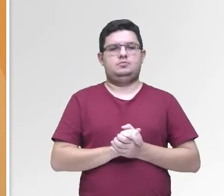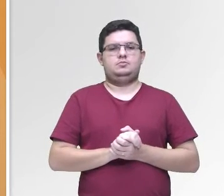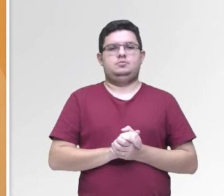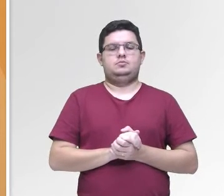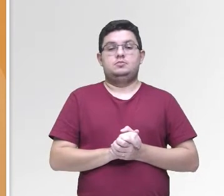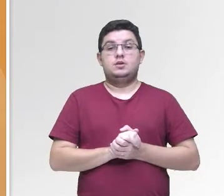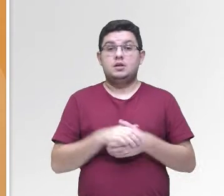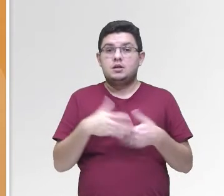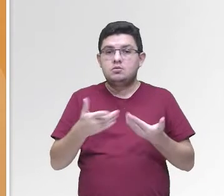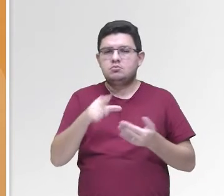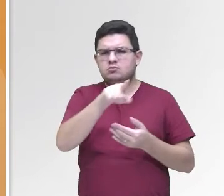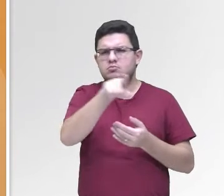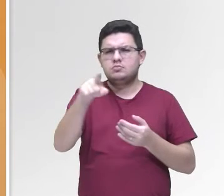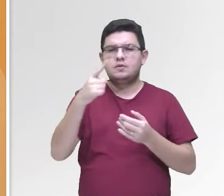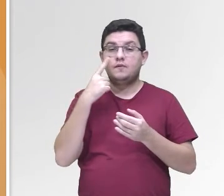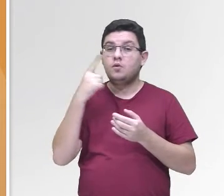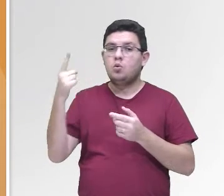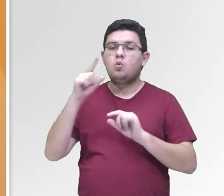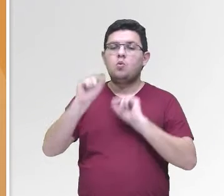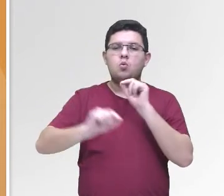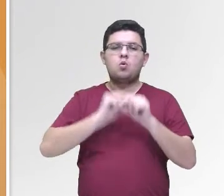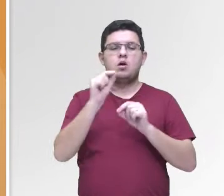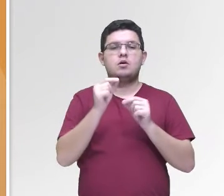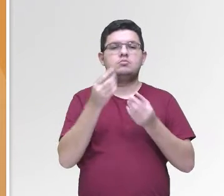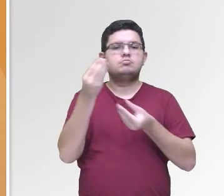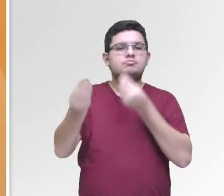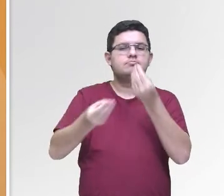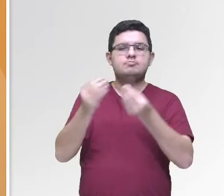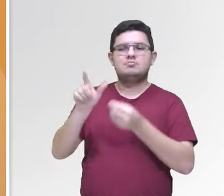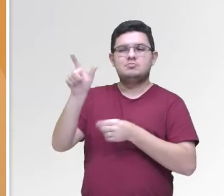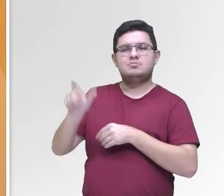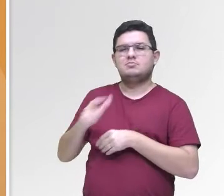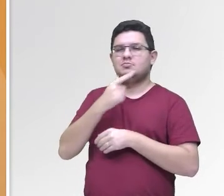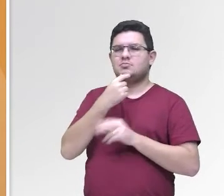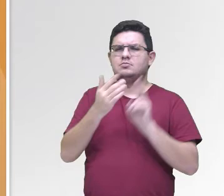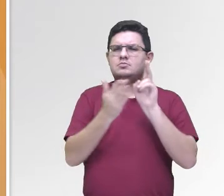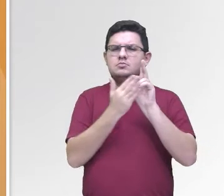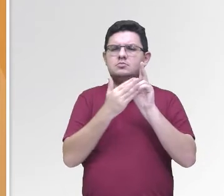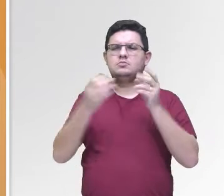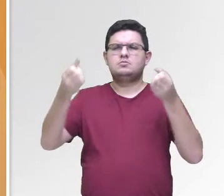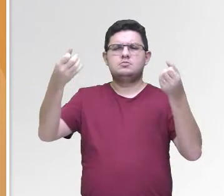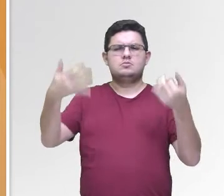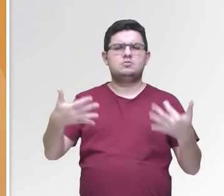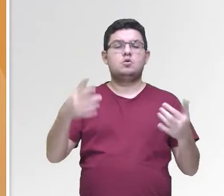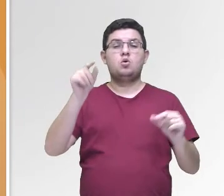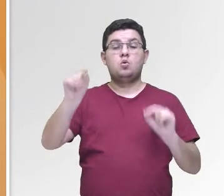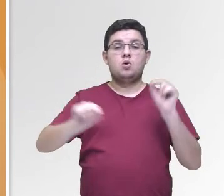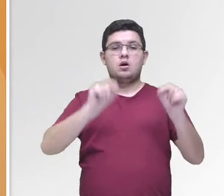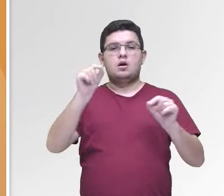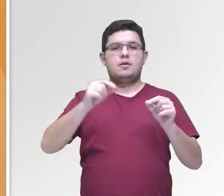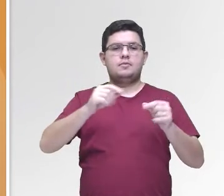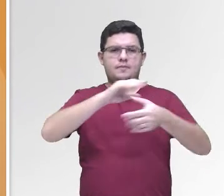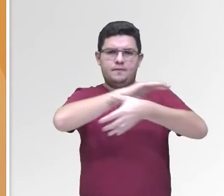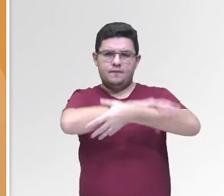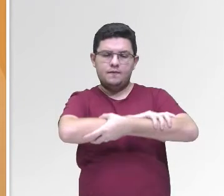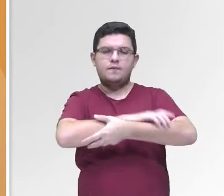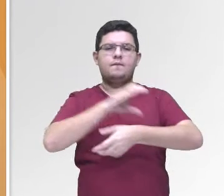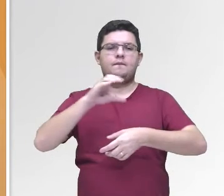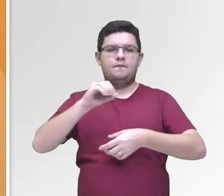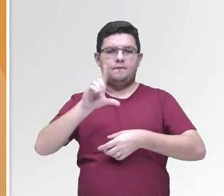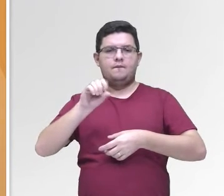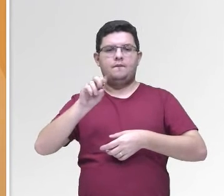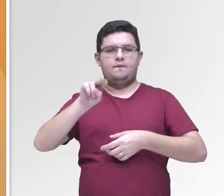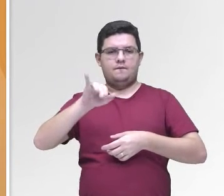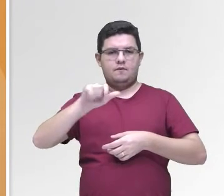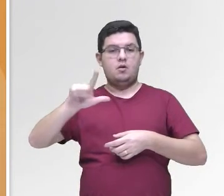Então, gente, vocês verificaram aí com o Curumim que o pacto colonial, como o nome já dizia, era um acordo feito entre